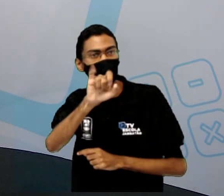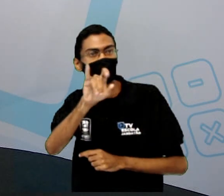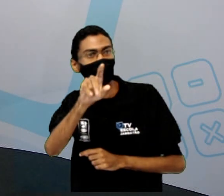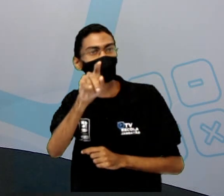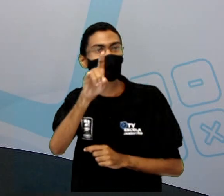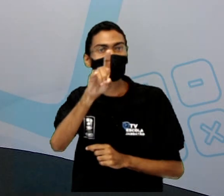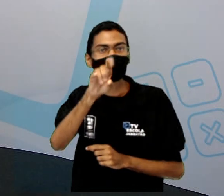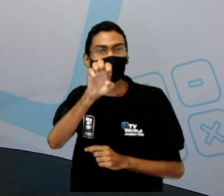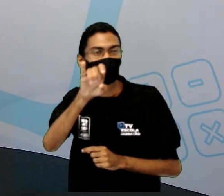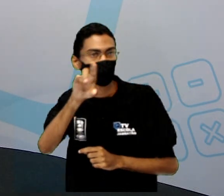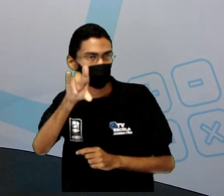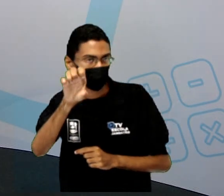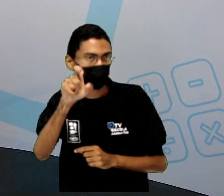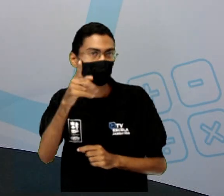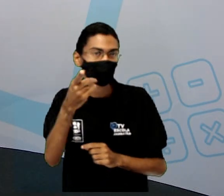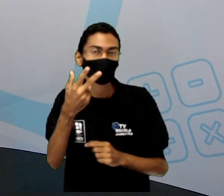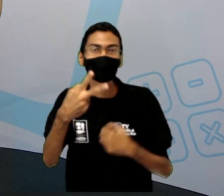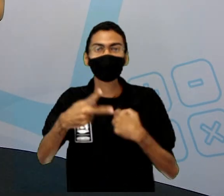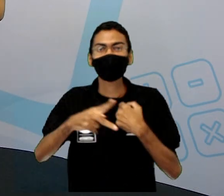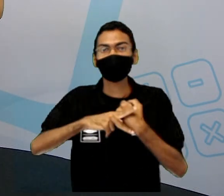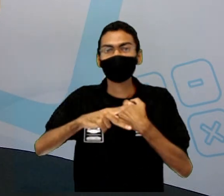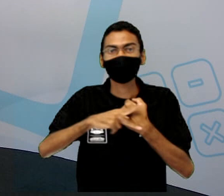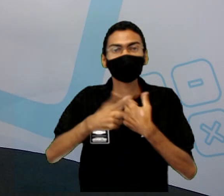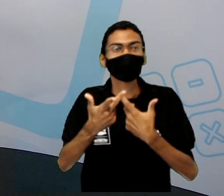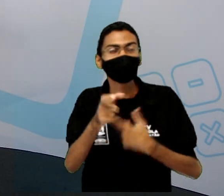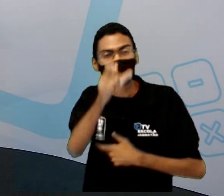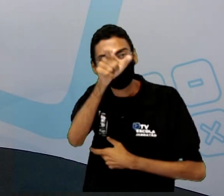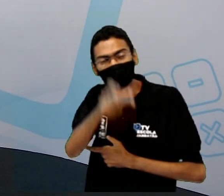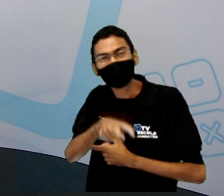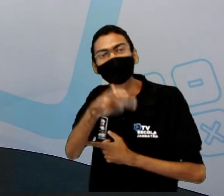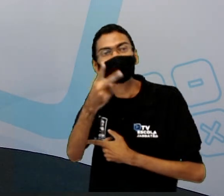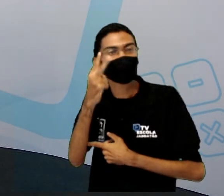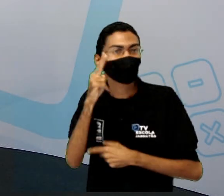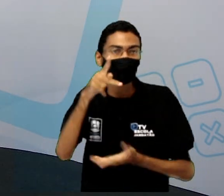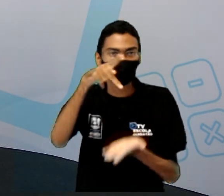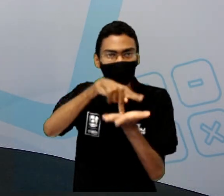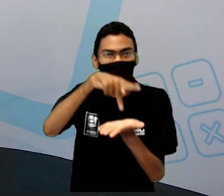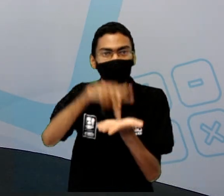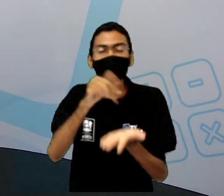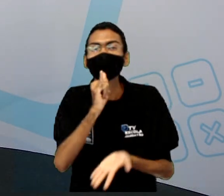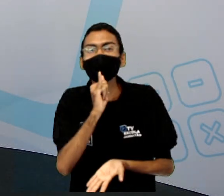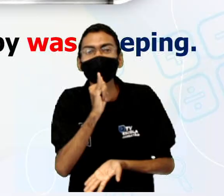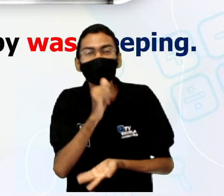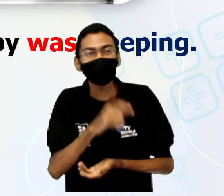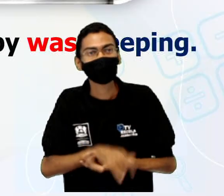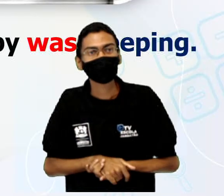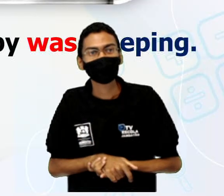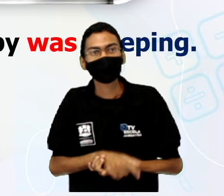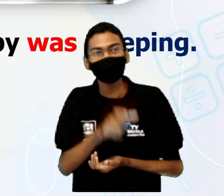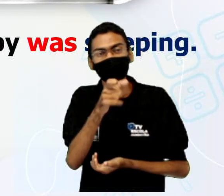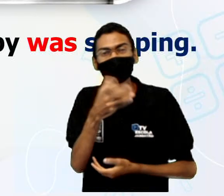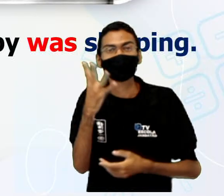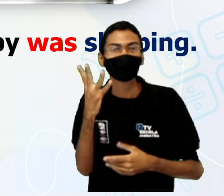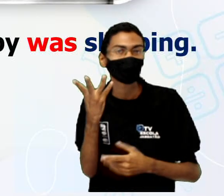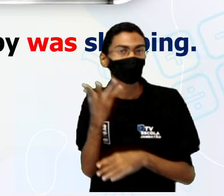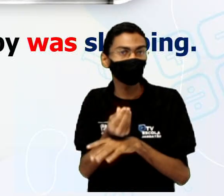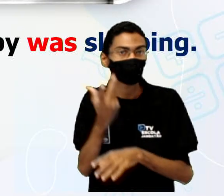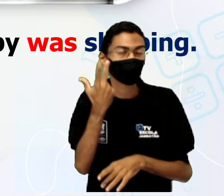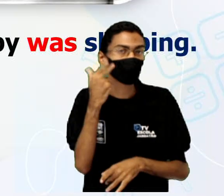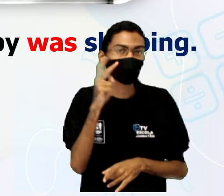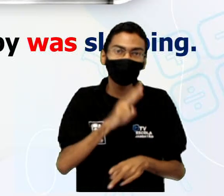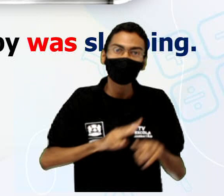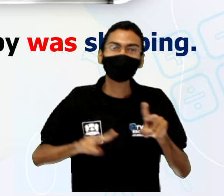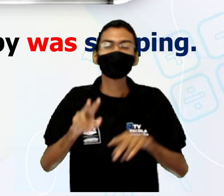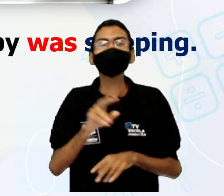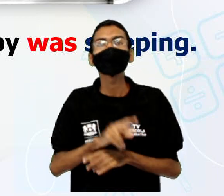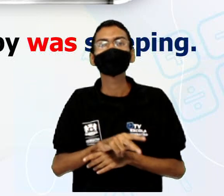seja o pronome, seja o sujeito, como está aqui no exemplo, o sujeito no plural, my